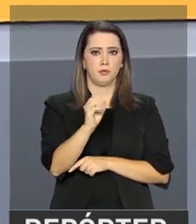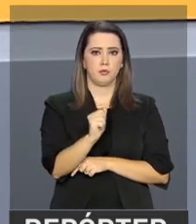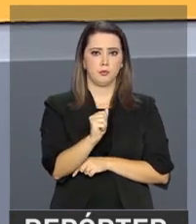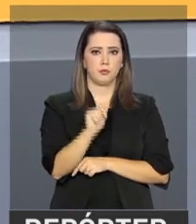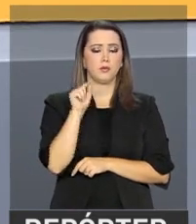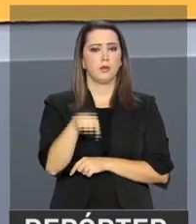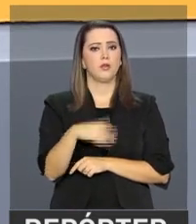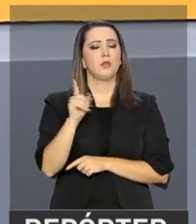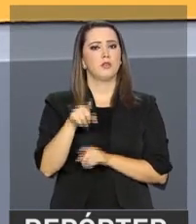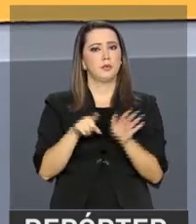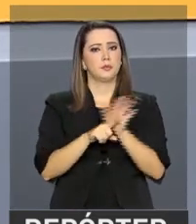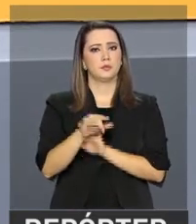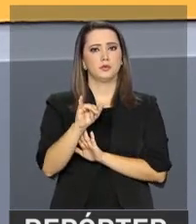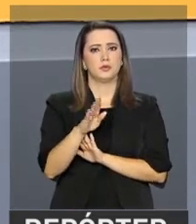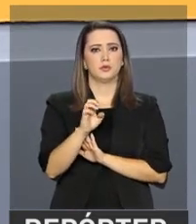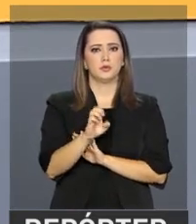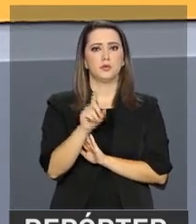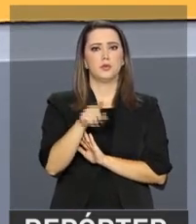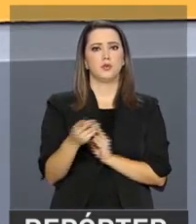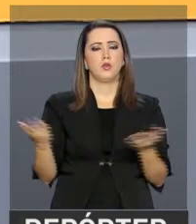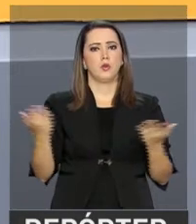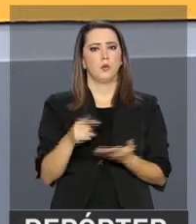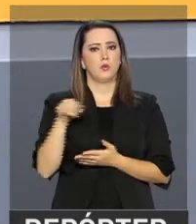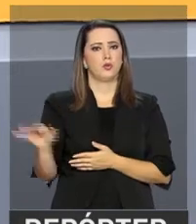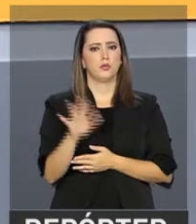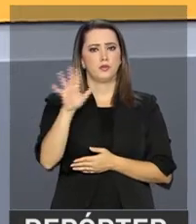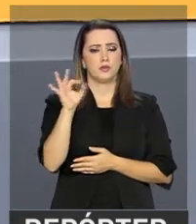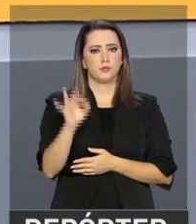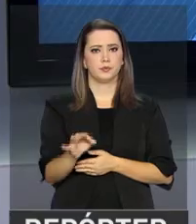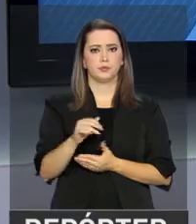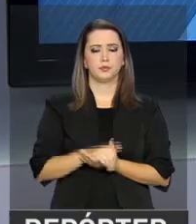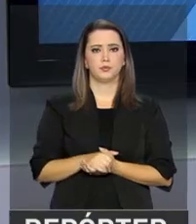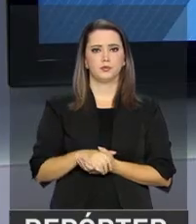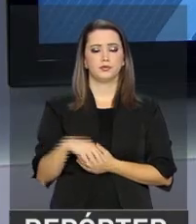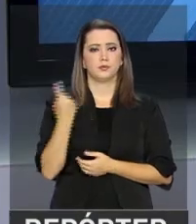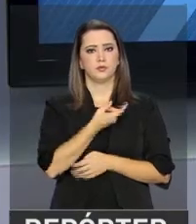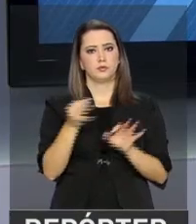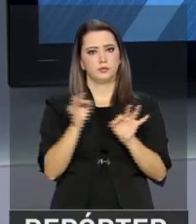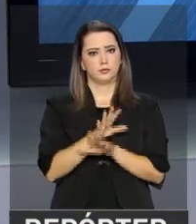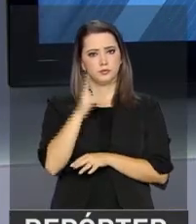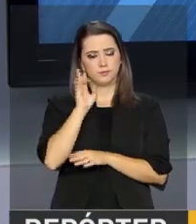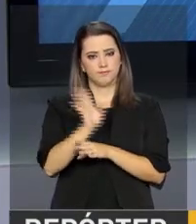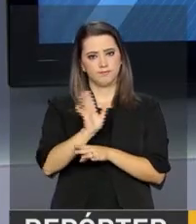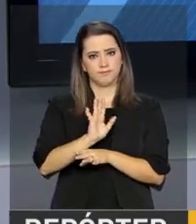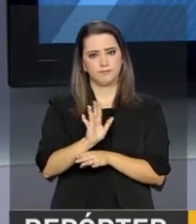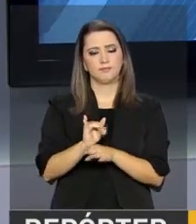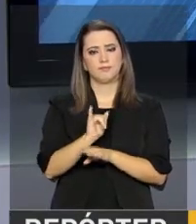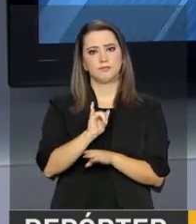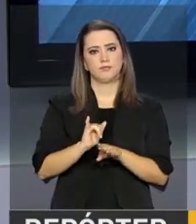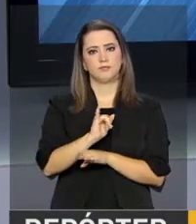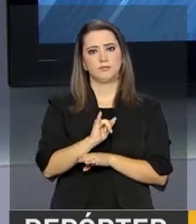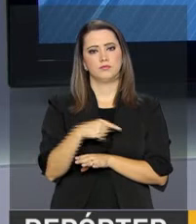a medida pelo ibge é é considerado o índice oficial de inflação nós ficamos por aqui você pode rever as